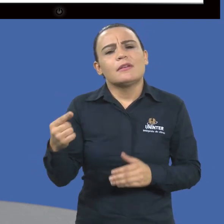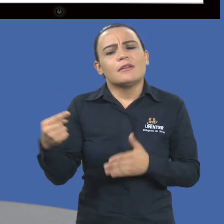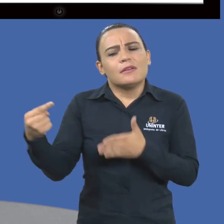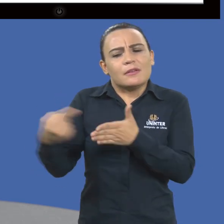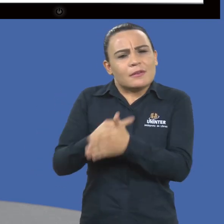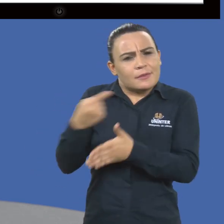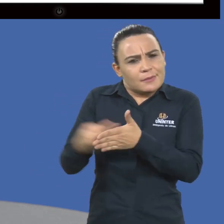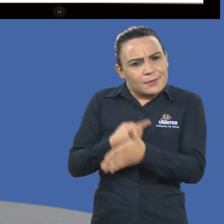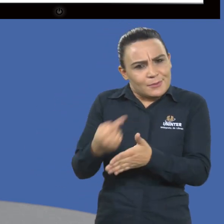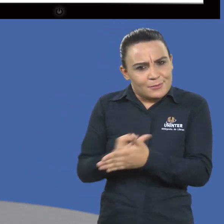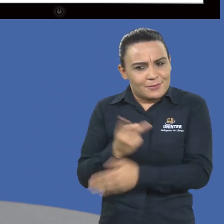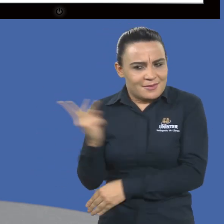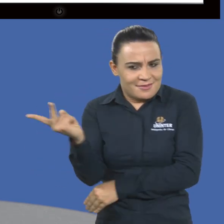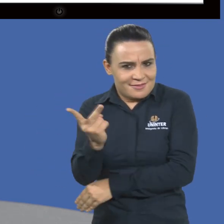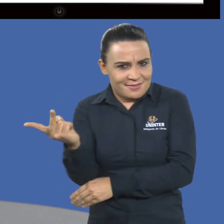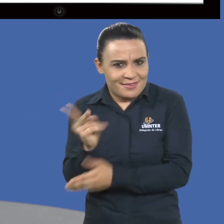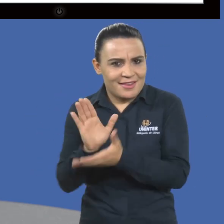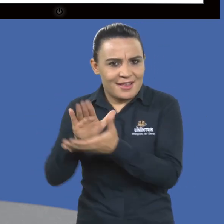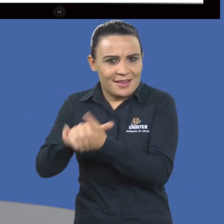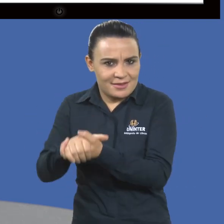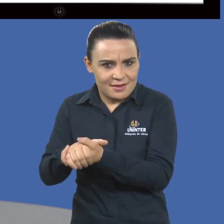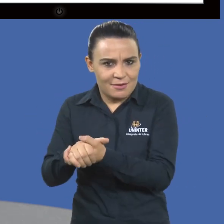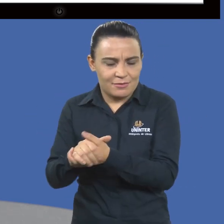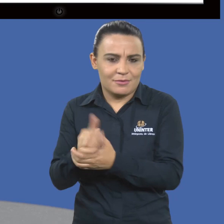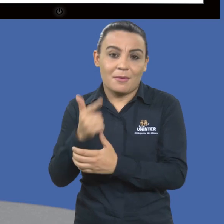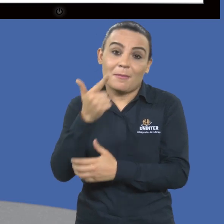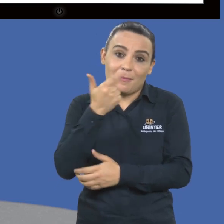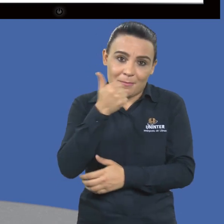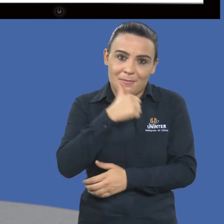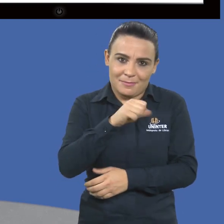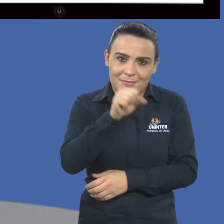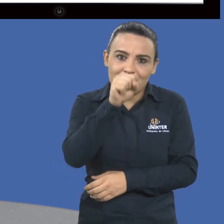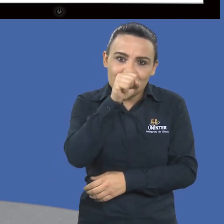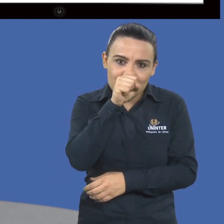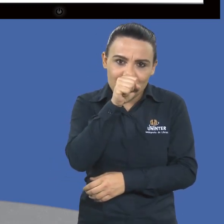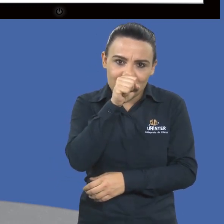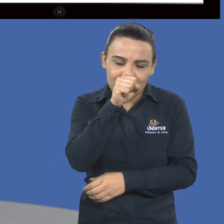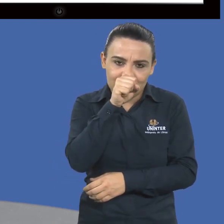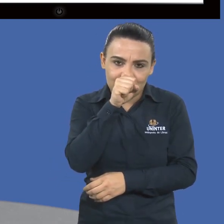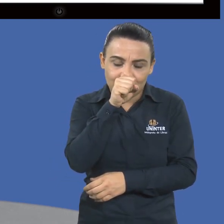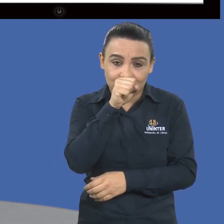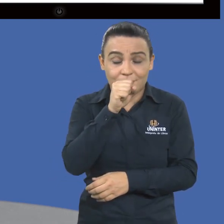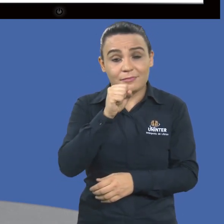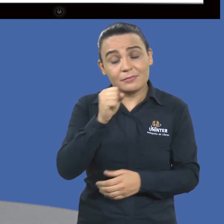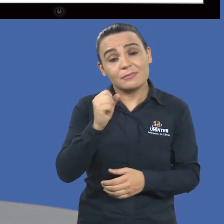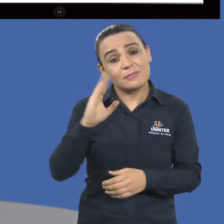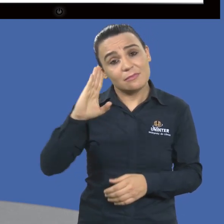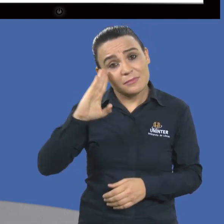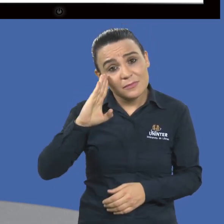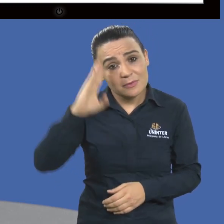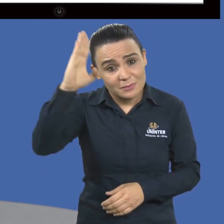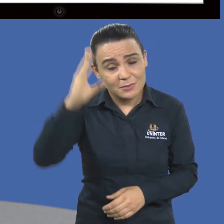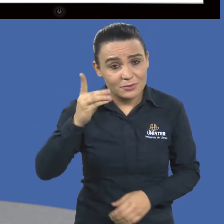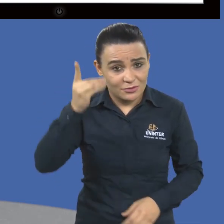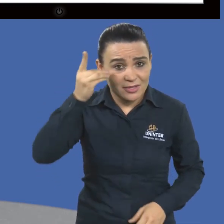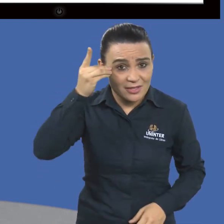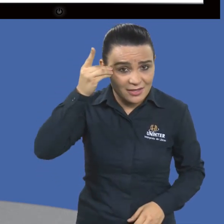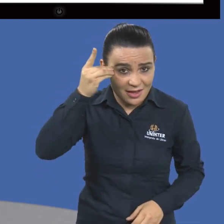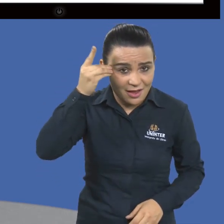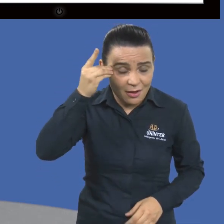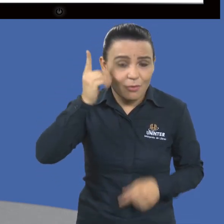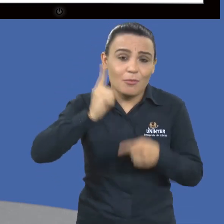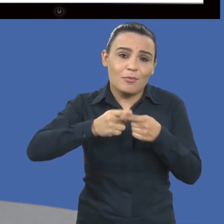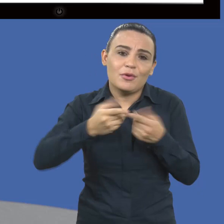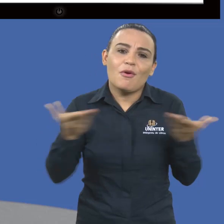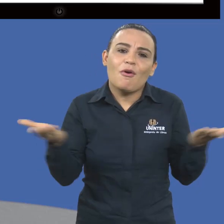algumas perguntas que os pais nos fazem. Eu estou dando ênfase a síndrome de Down